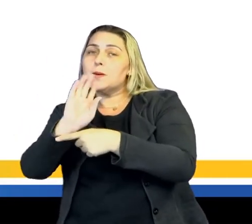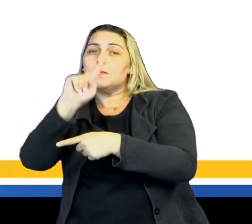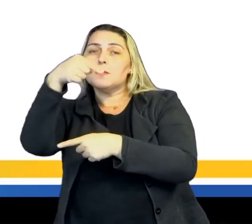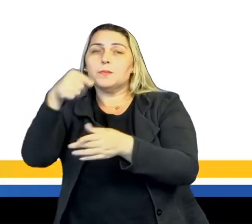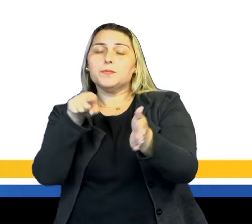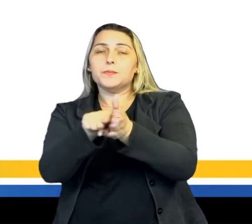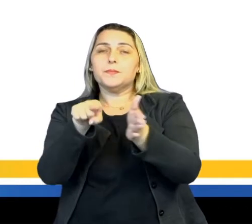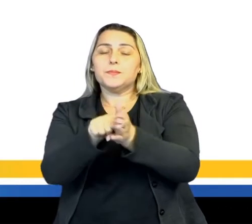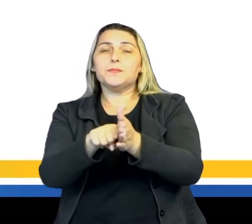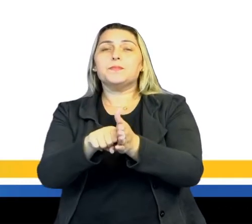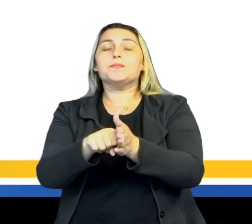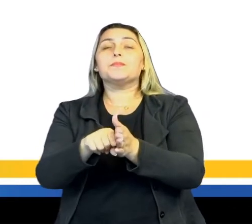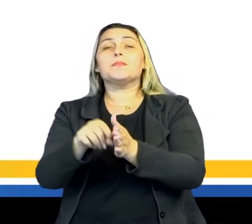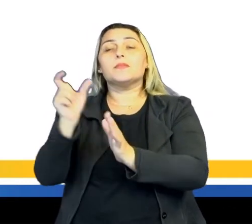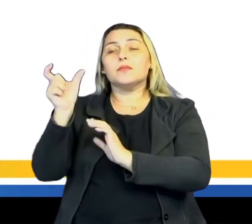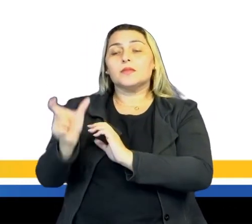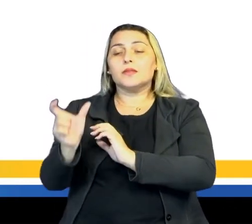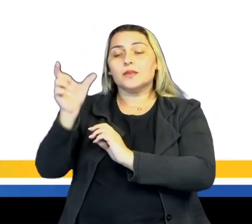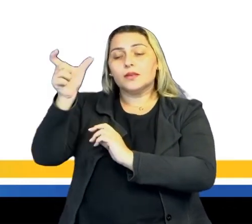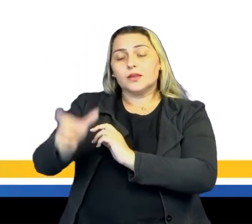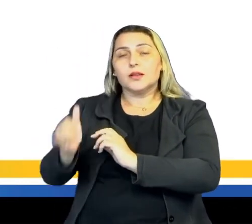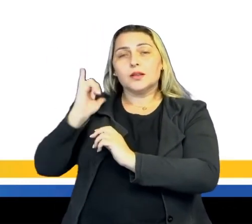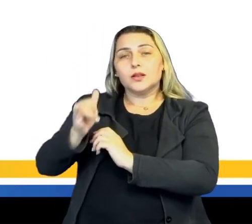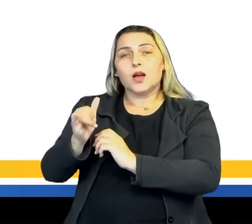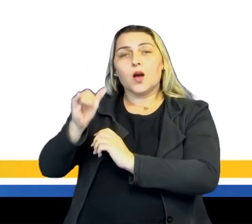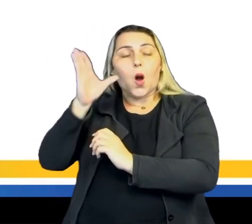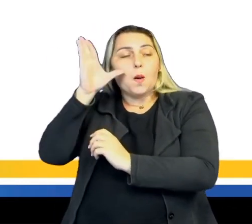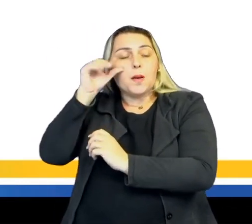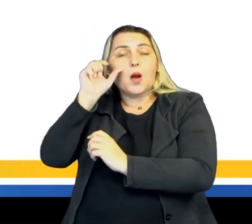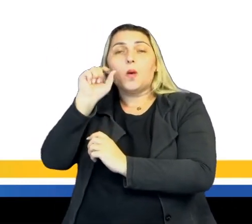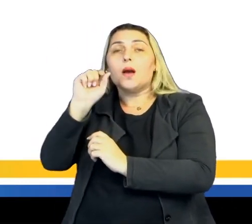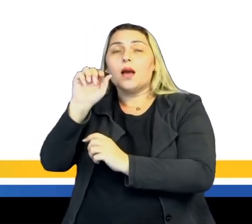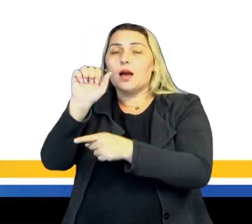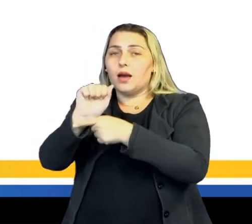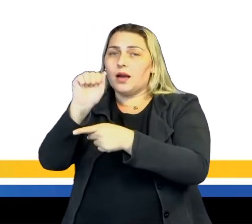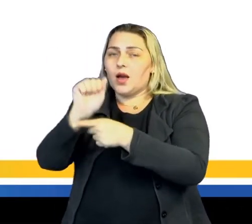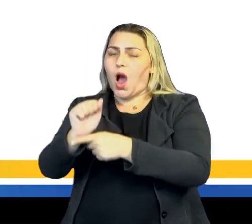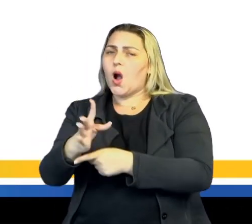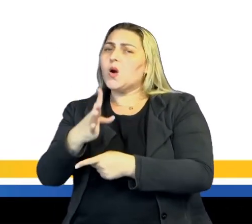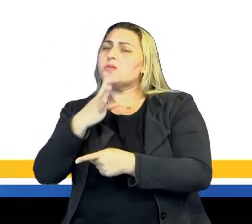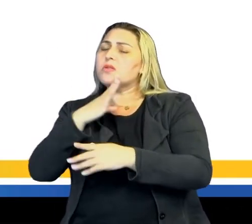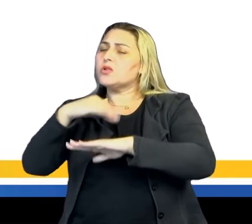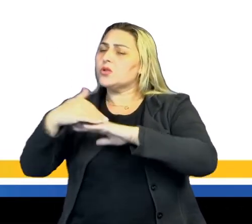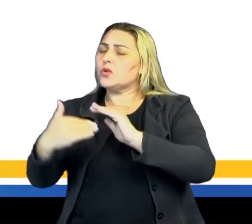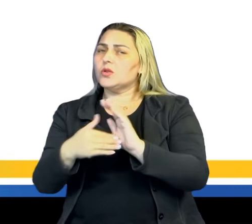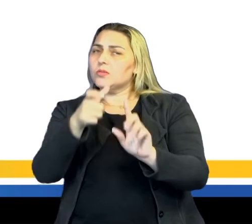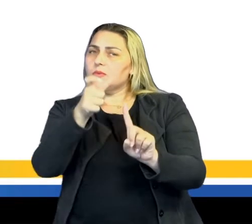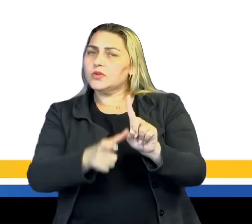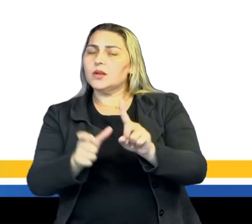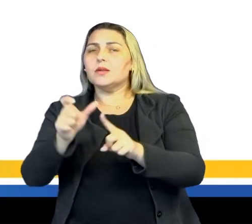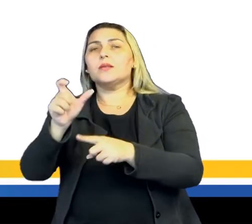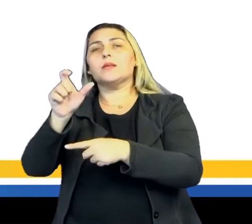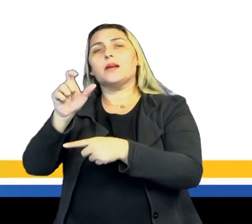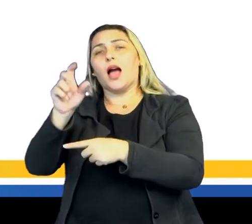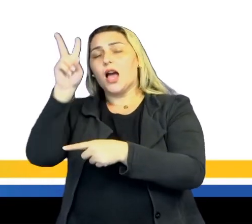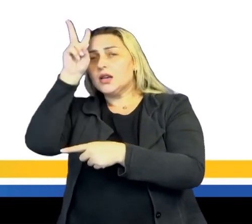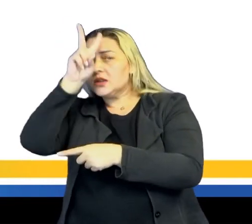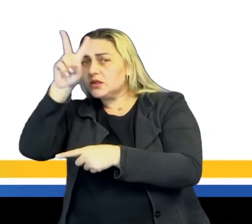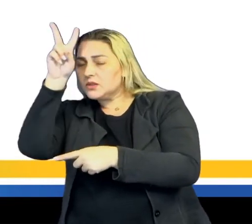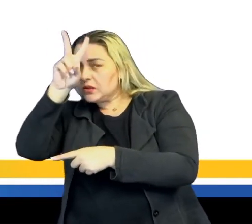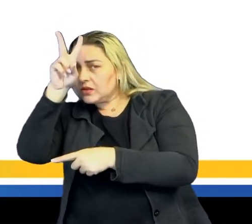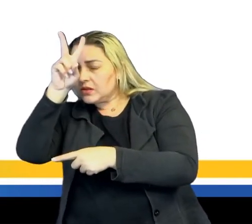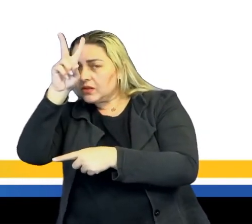Próxima questão. Narrador observador é aquele que A, conhece todos os personagens, a